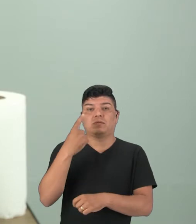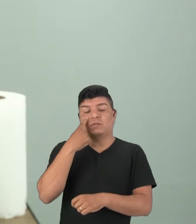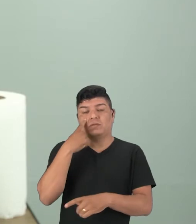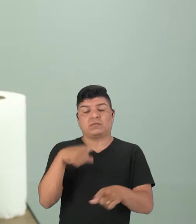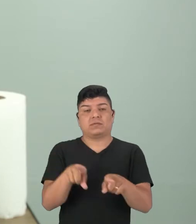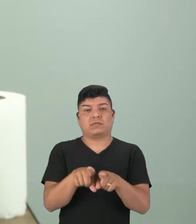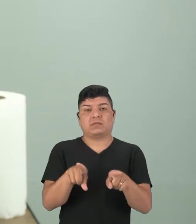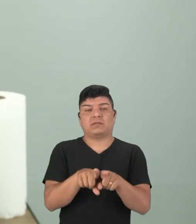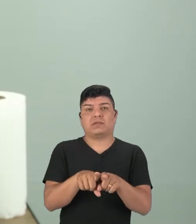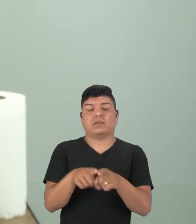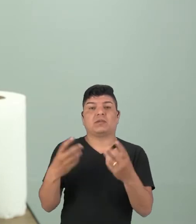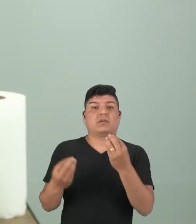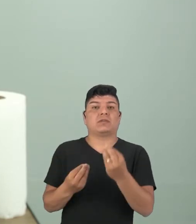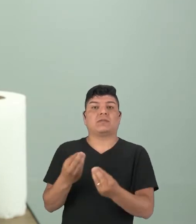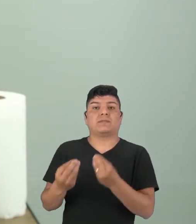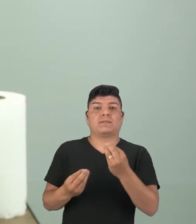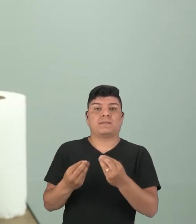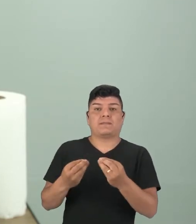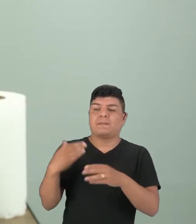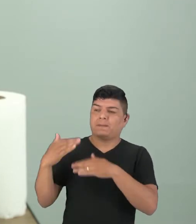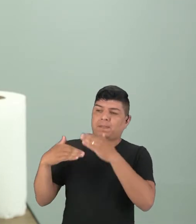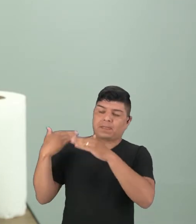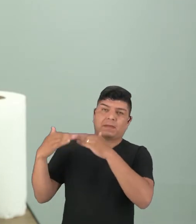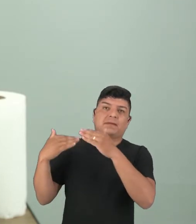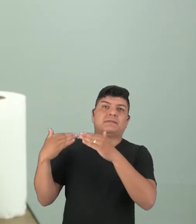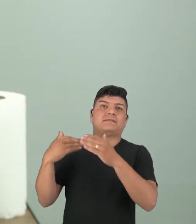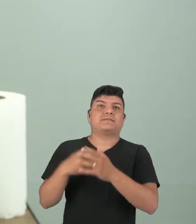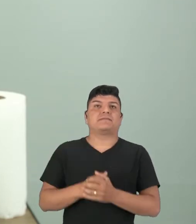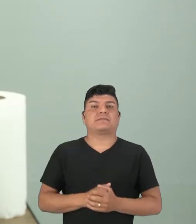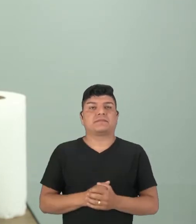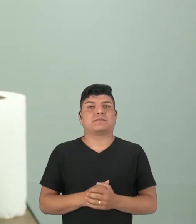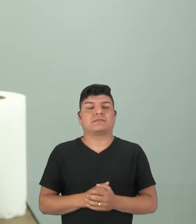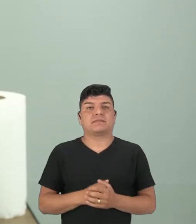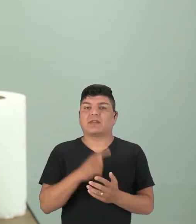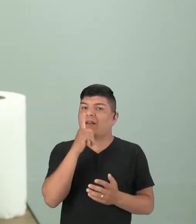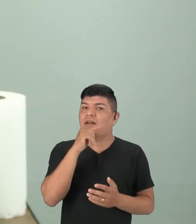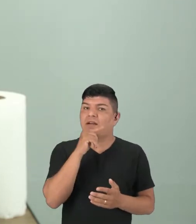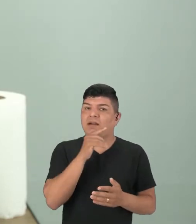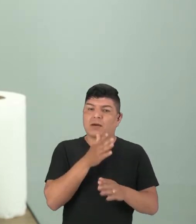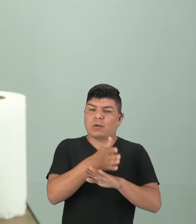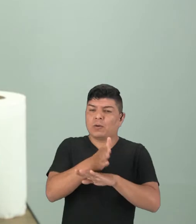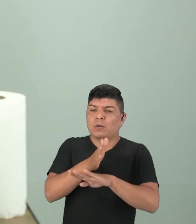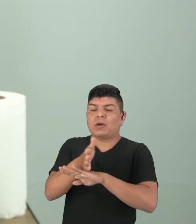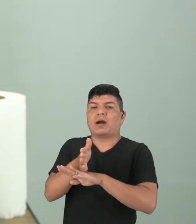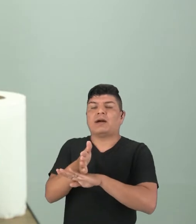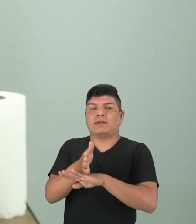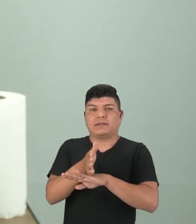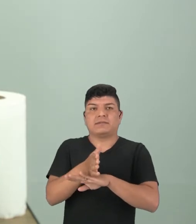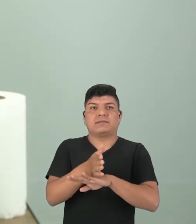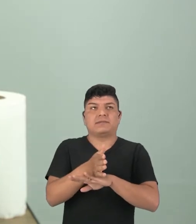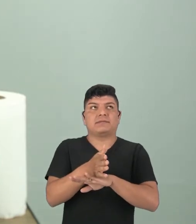vimos aquele processo onde a água passa, né? Para ela ser